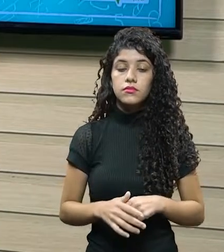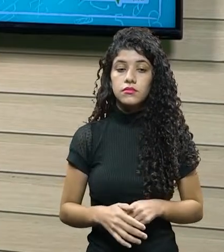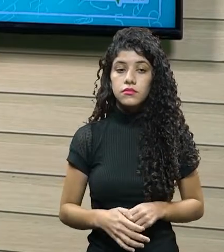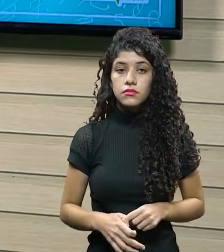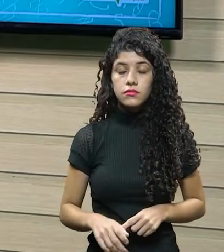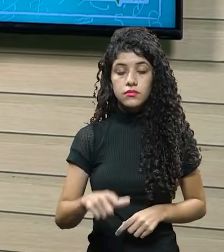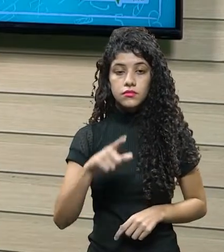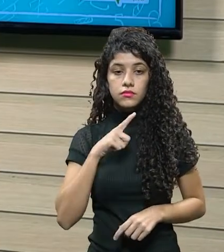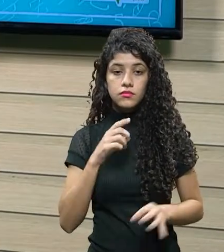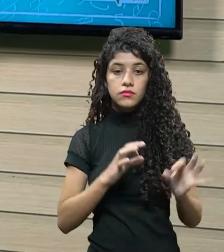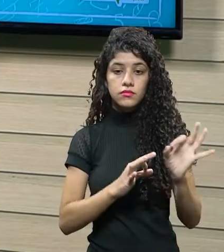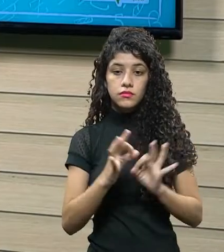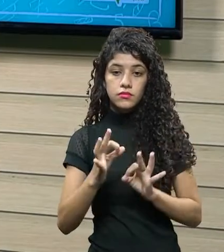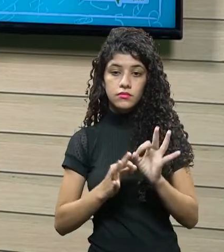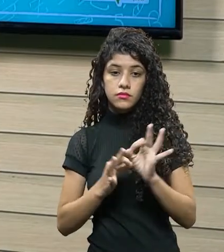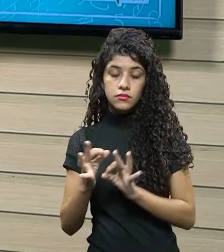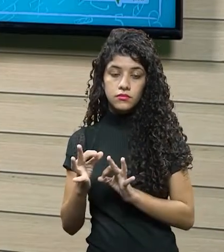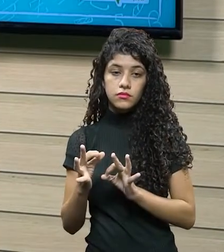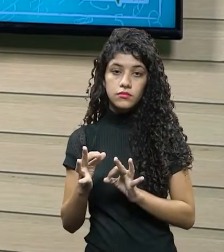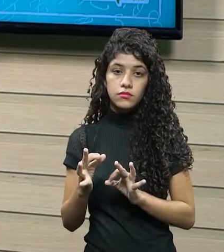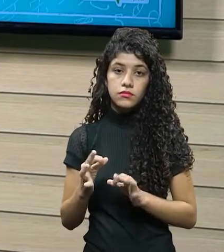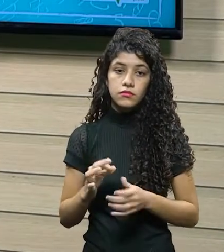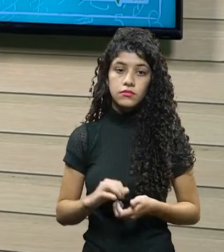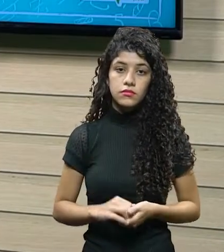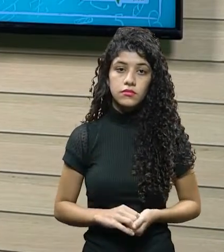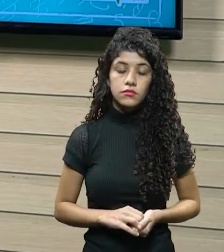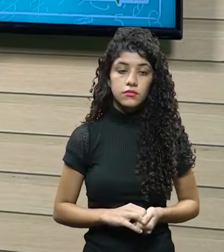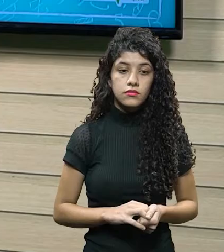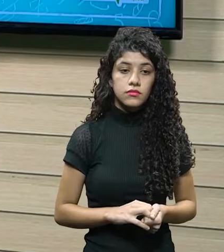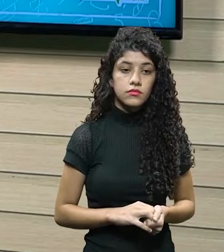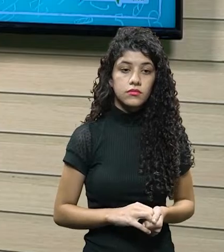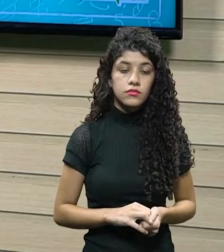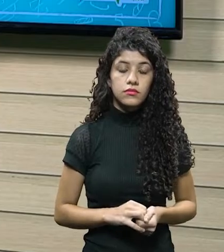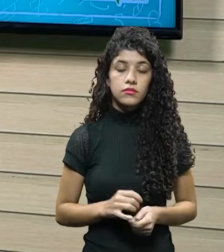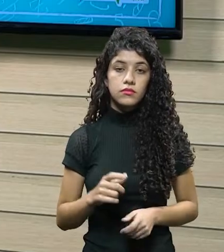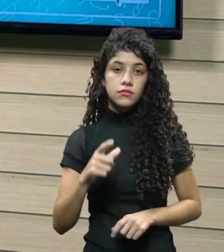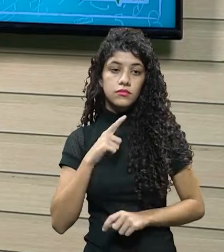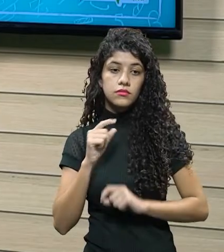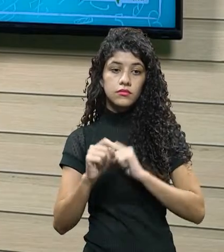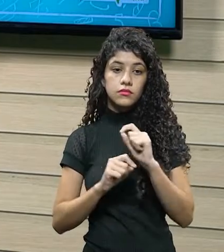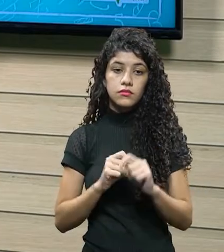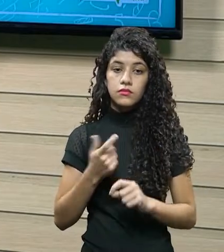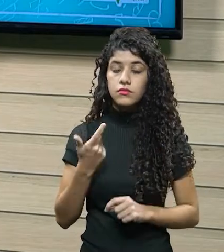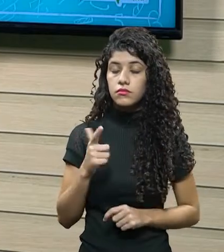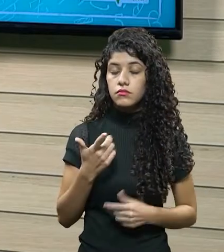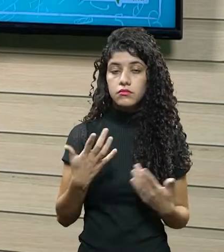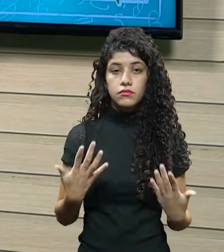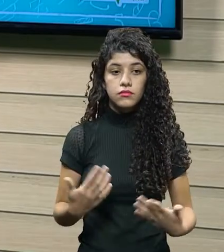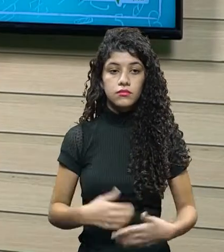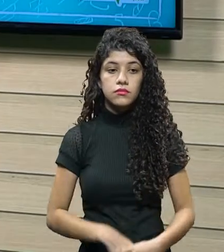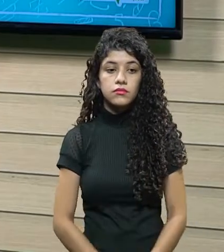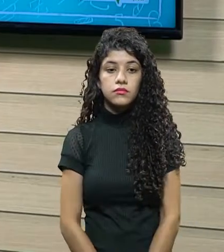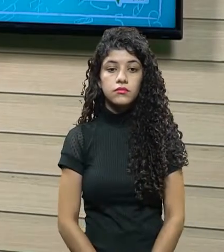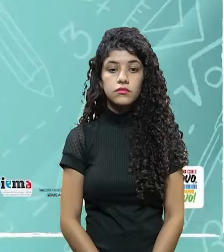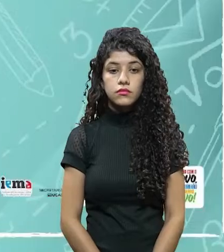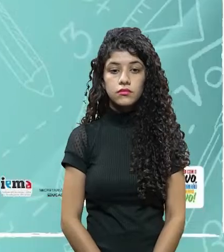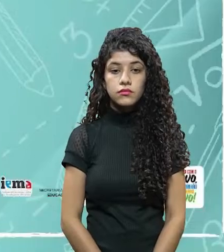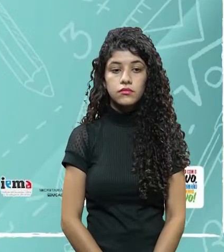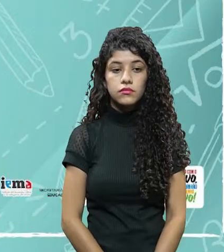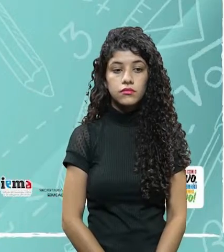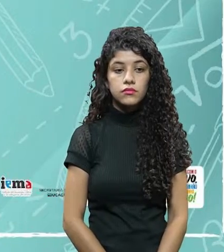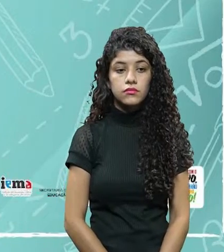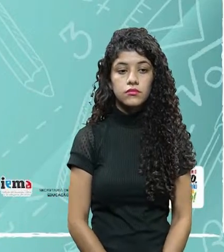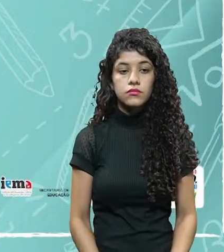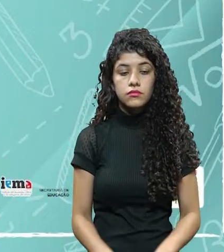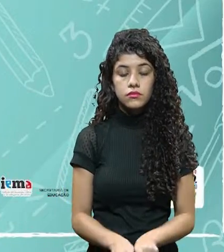colocadas para ter uma organização e controle das contas. E essas despesas são denominadas como não operacionais. E